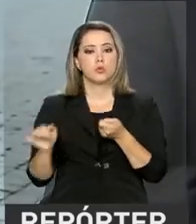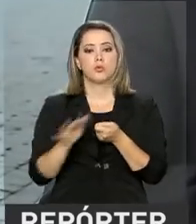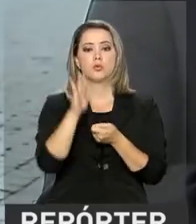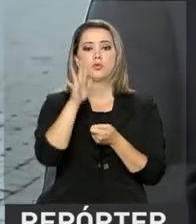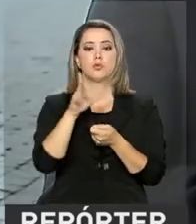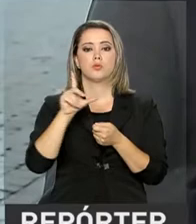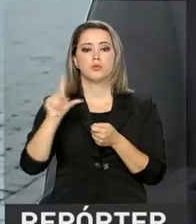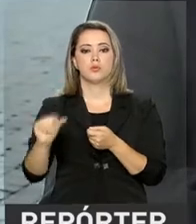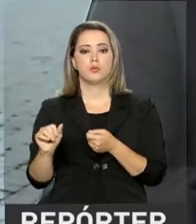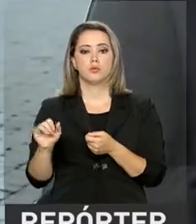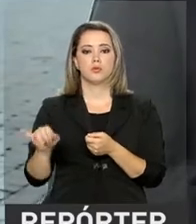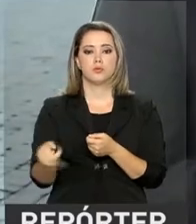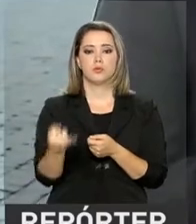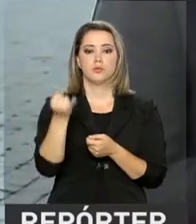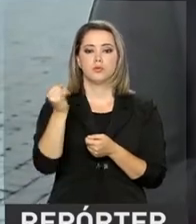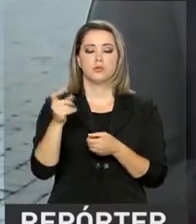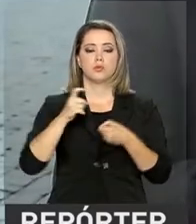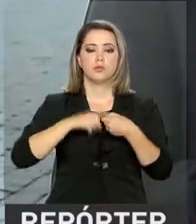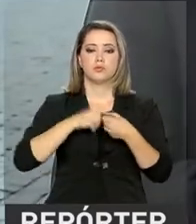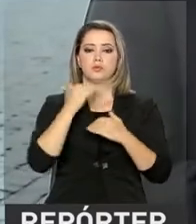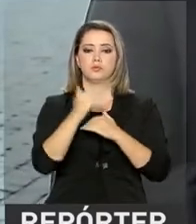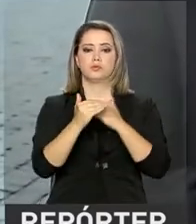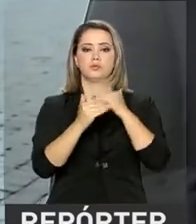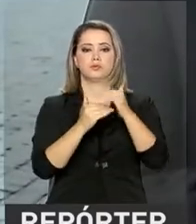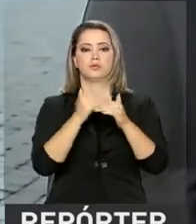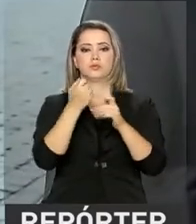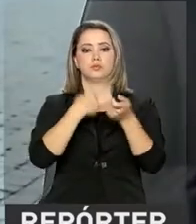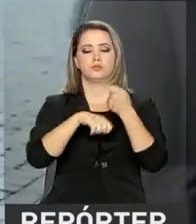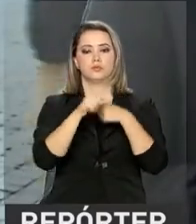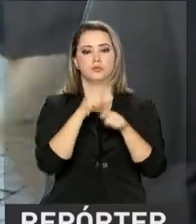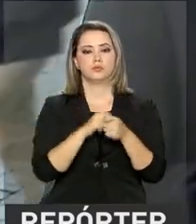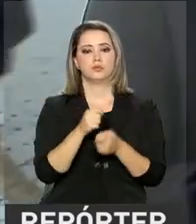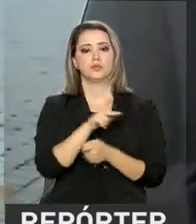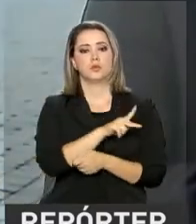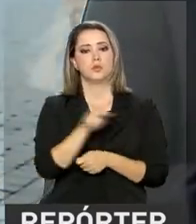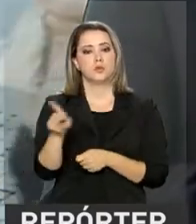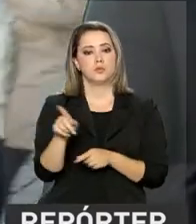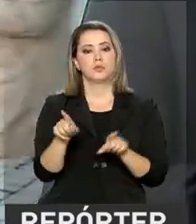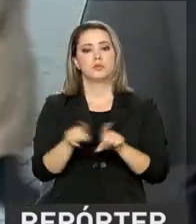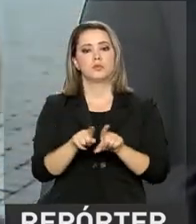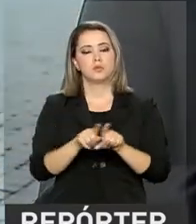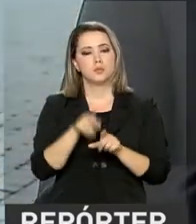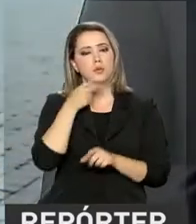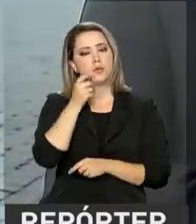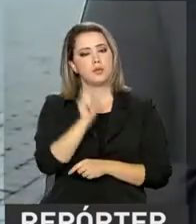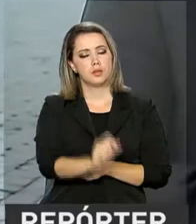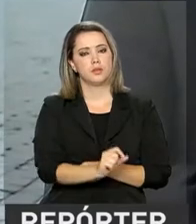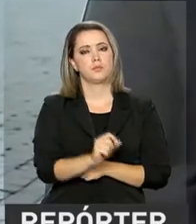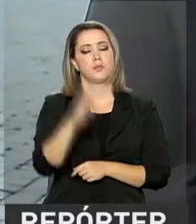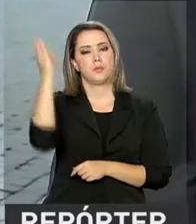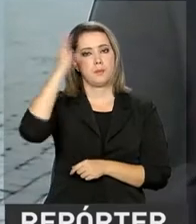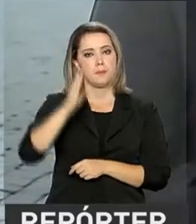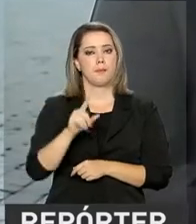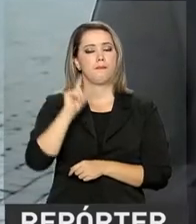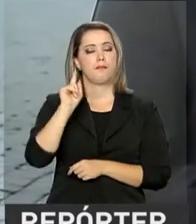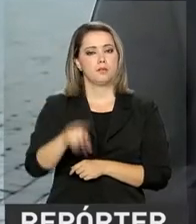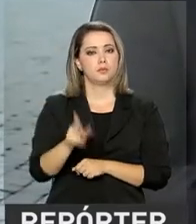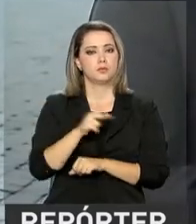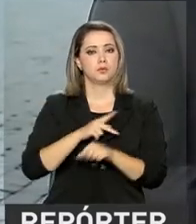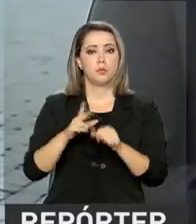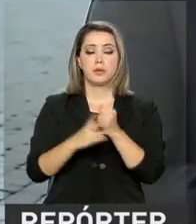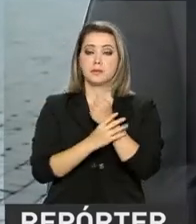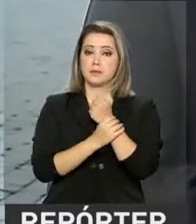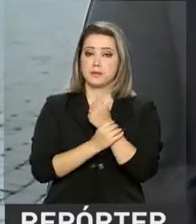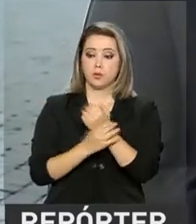reduziu os juros e retomou o crescimento econômico michel temer também vai reforçar do brasil é um país seguro